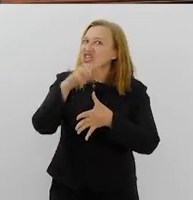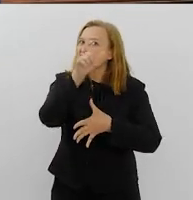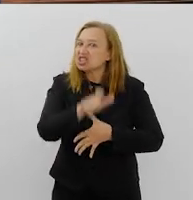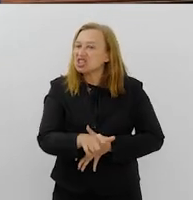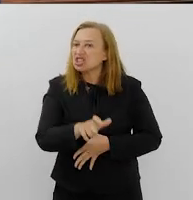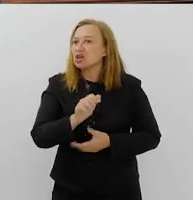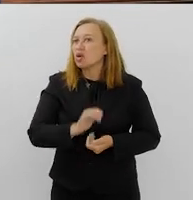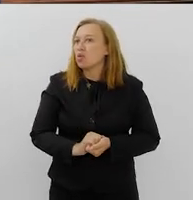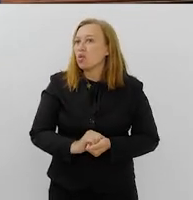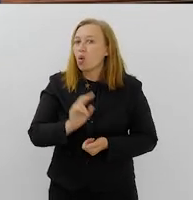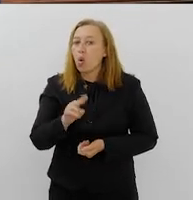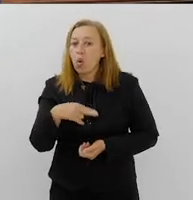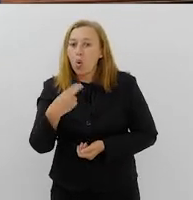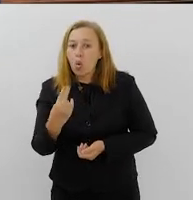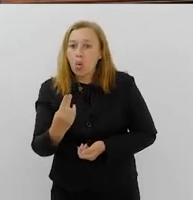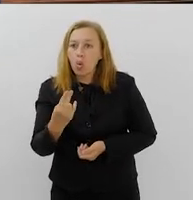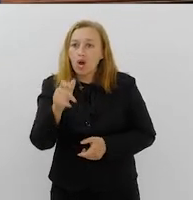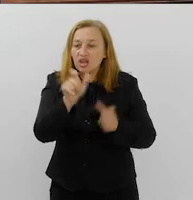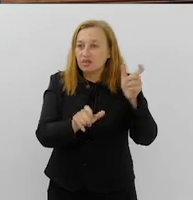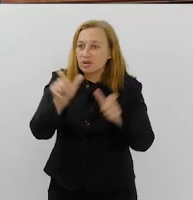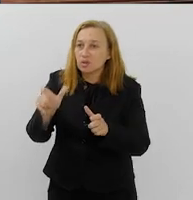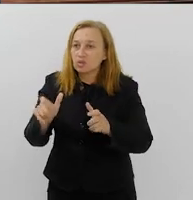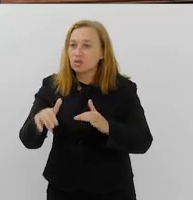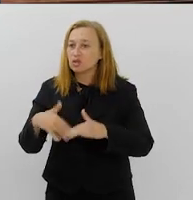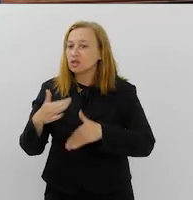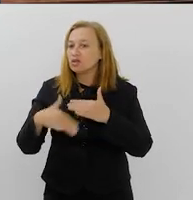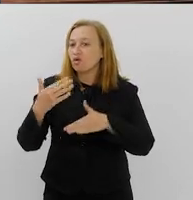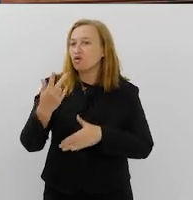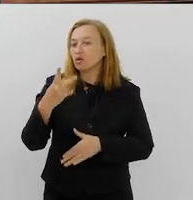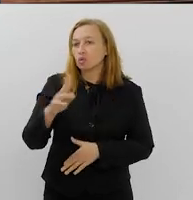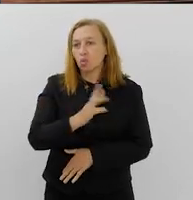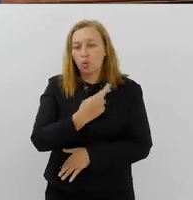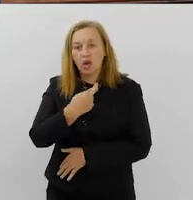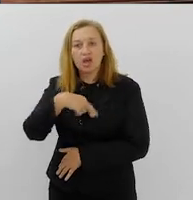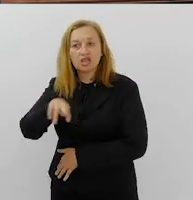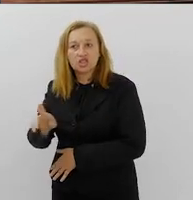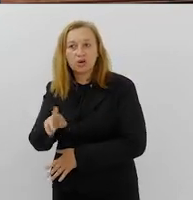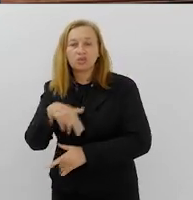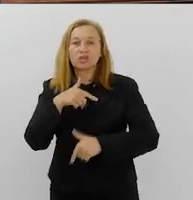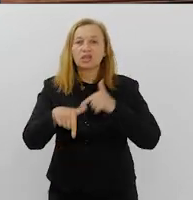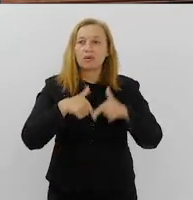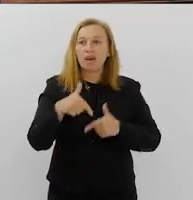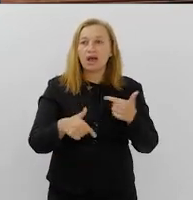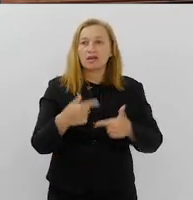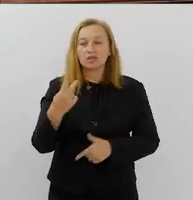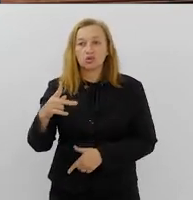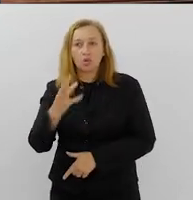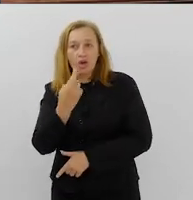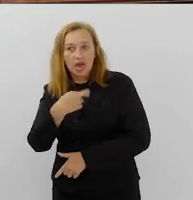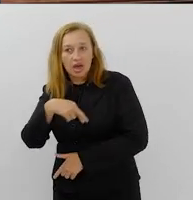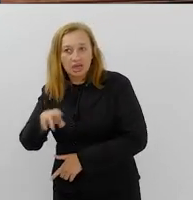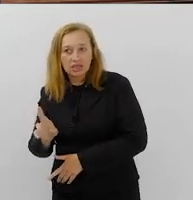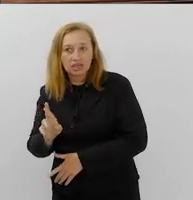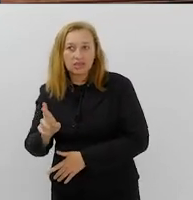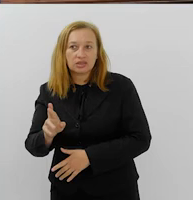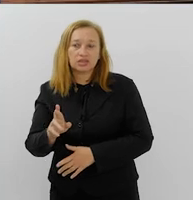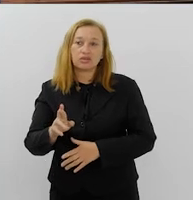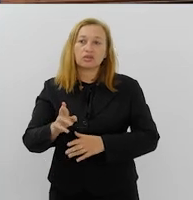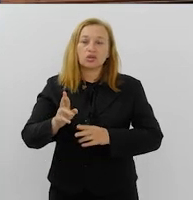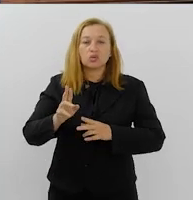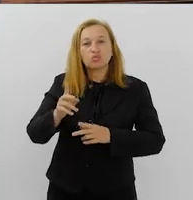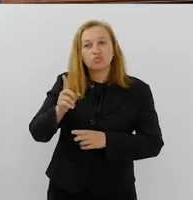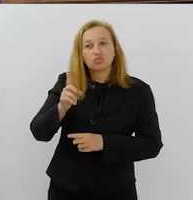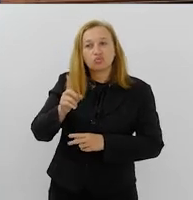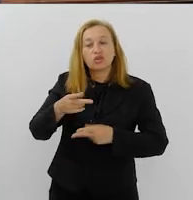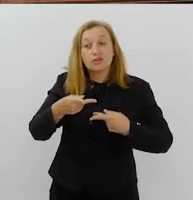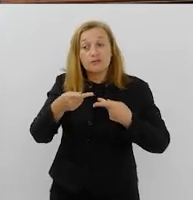líderes ou aquelas pessoas que desenvolvem a sua religião, que trabalham com a sua religião, que